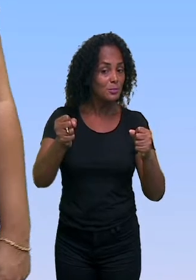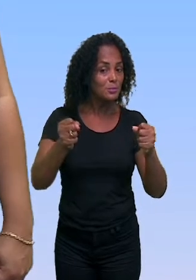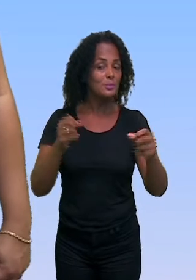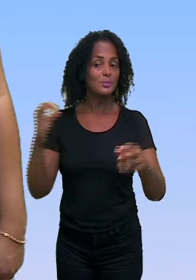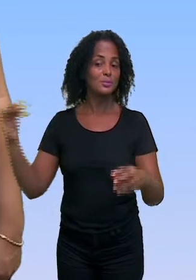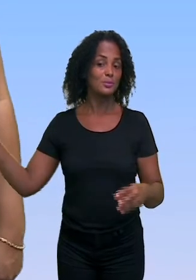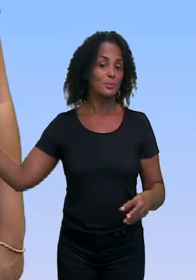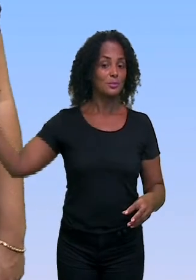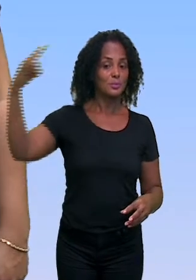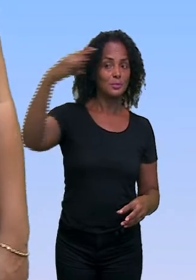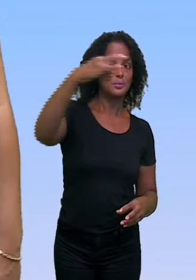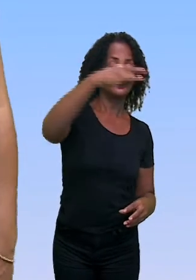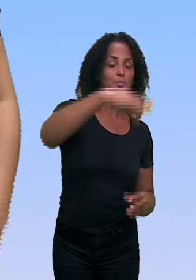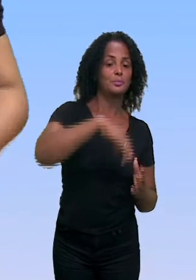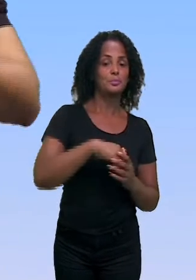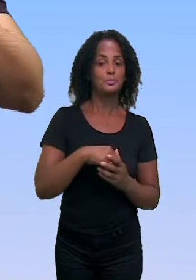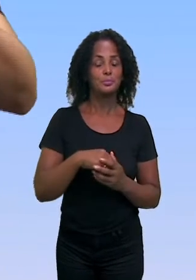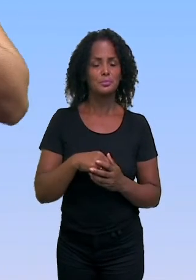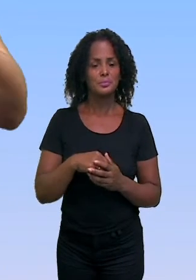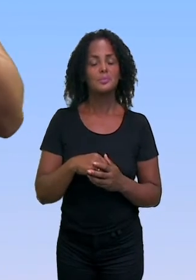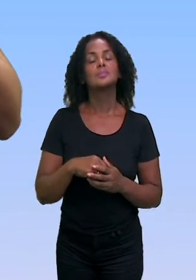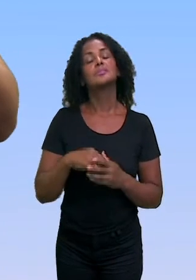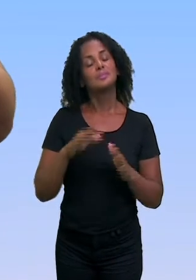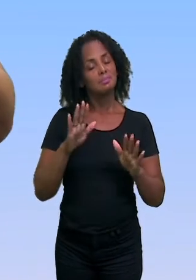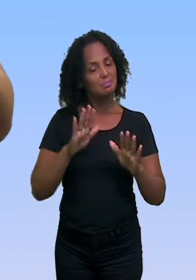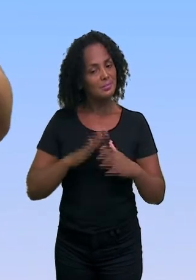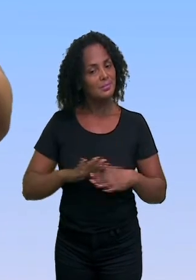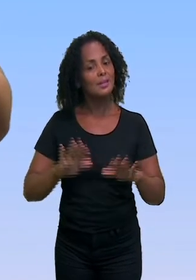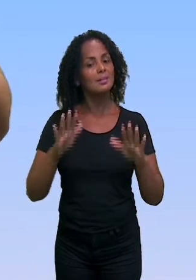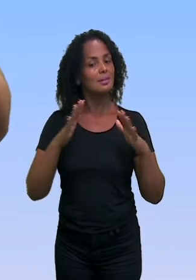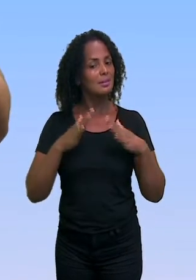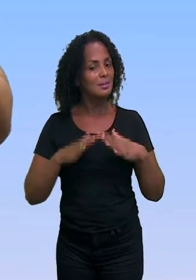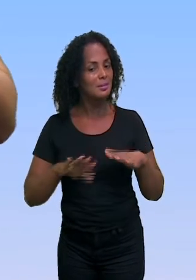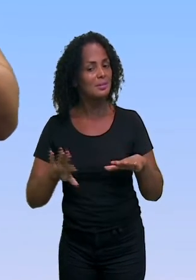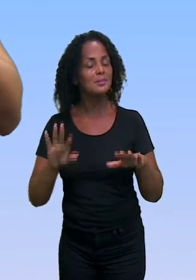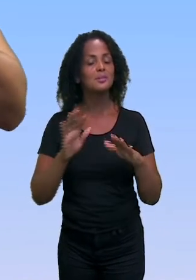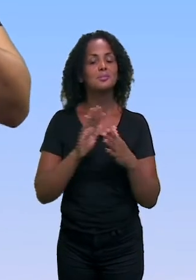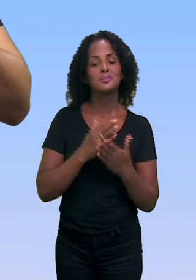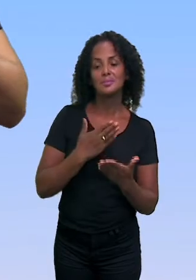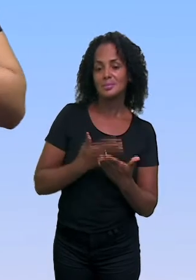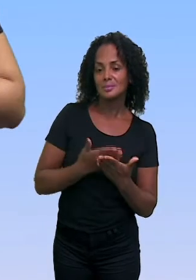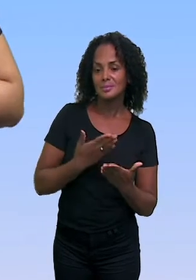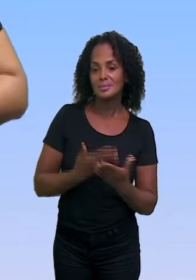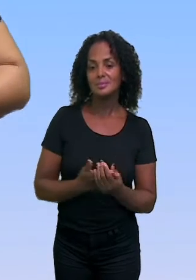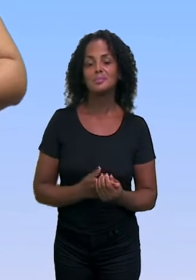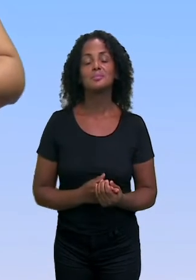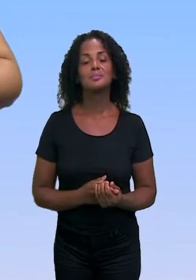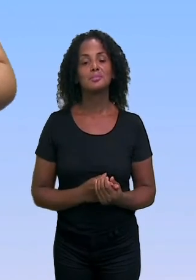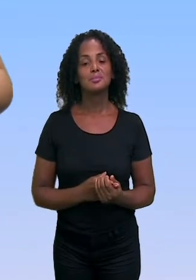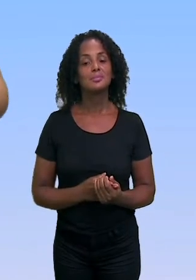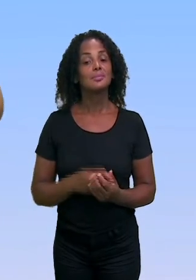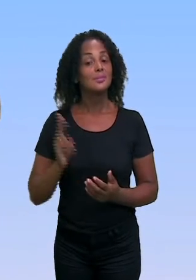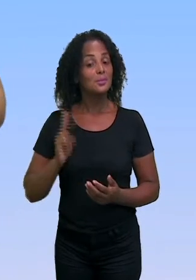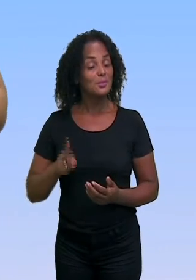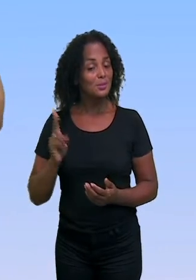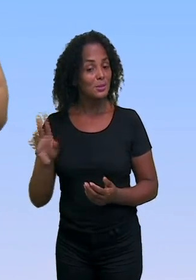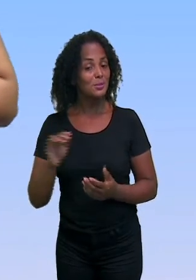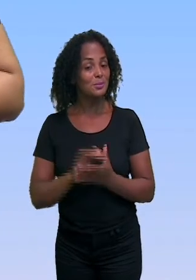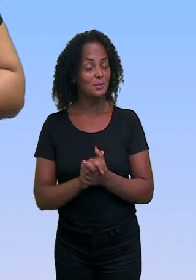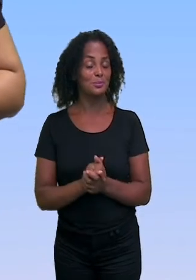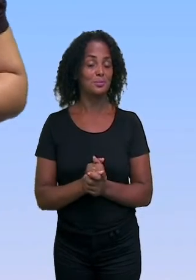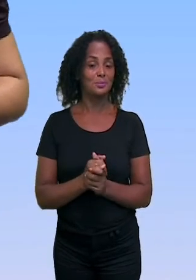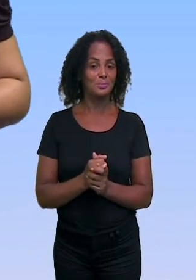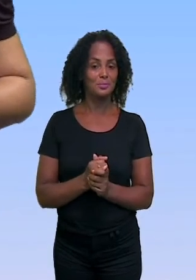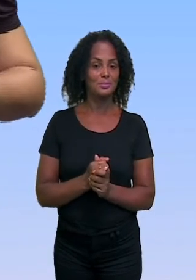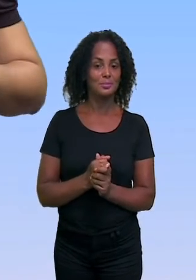piloto E aí tá tranquilo até a nossa aula a Muito bem continue ligadinho aí